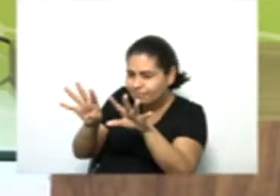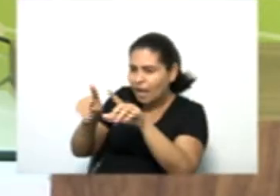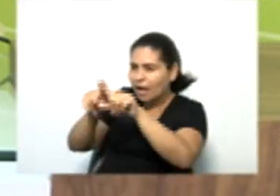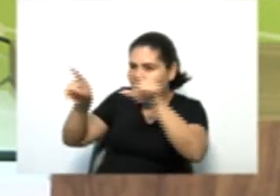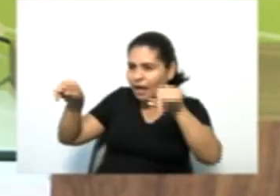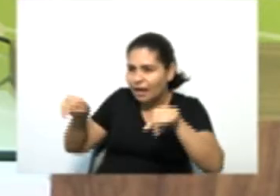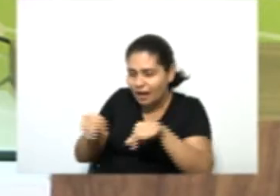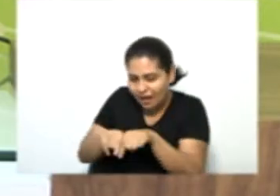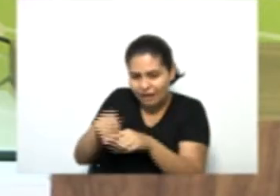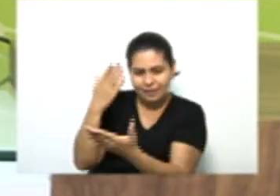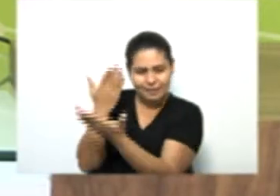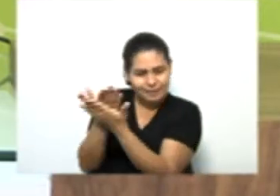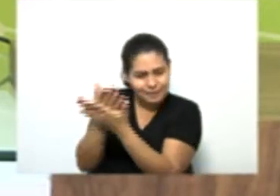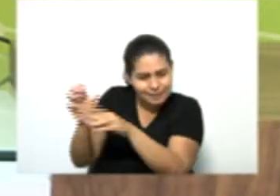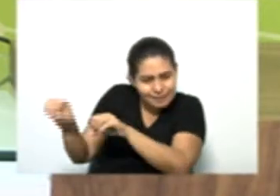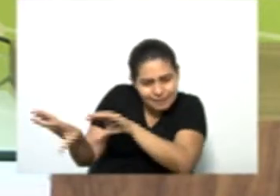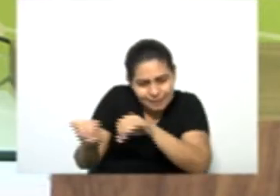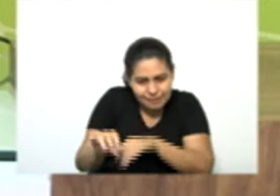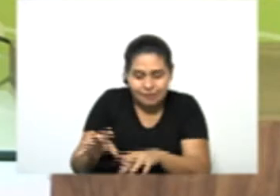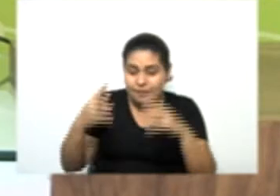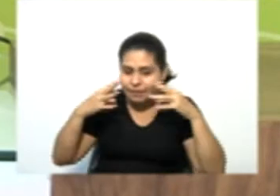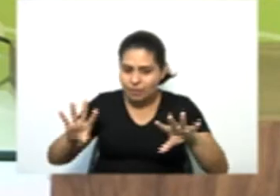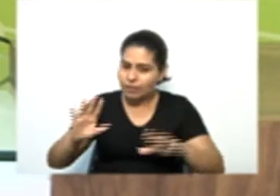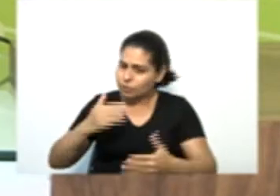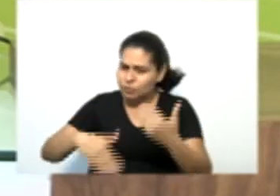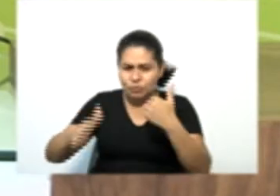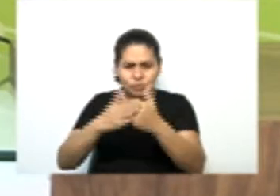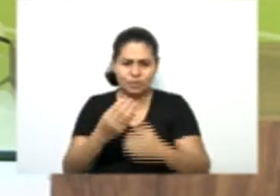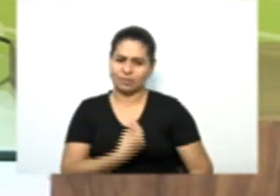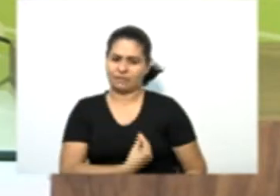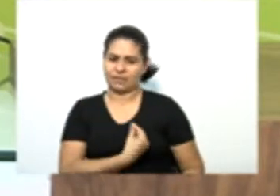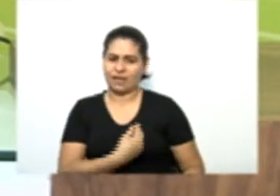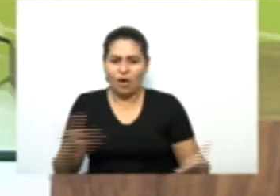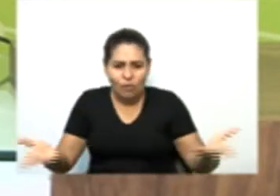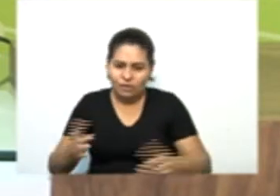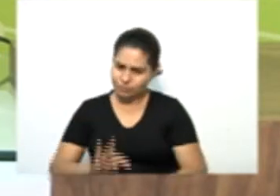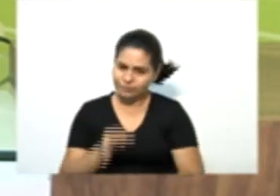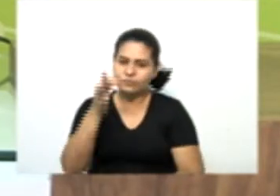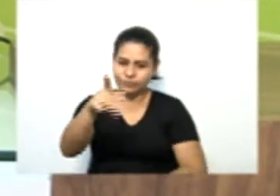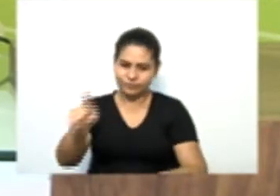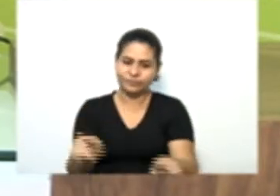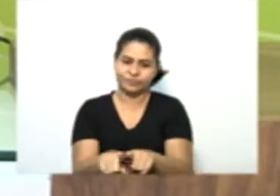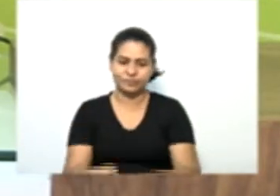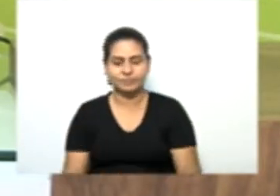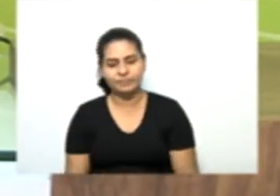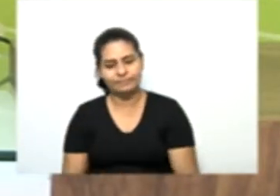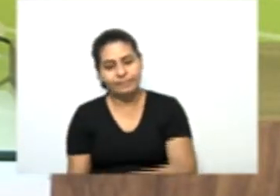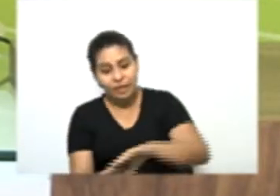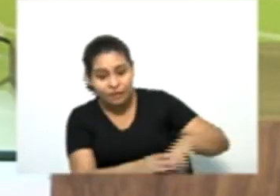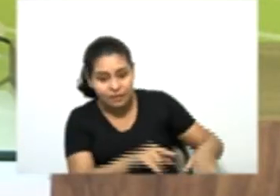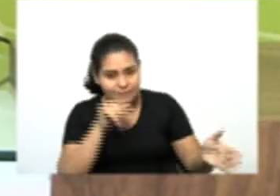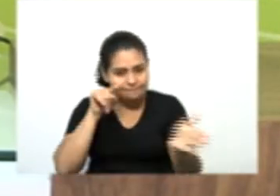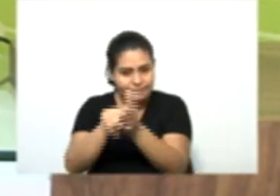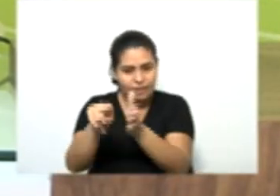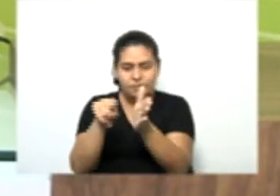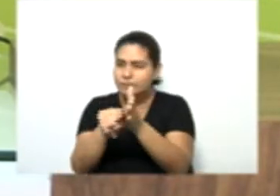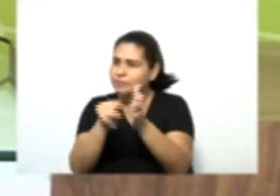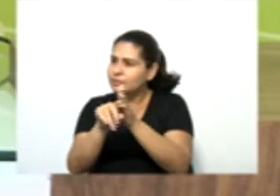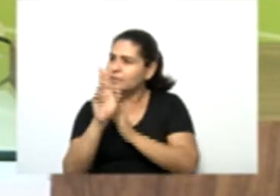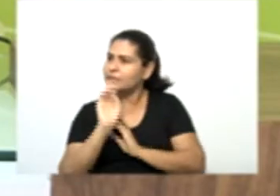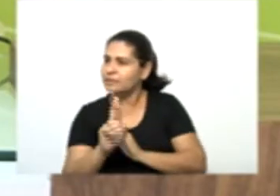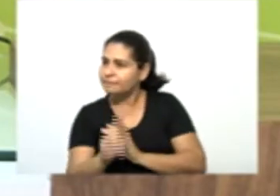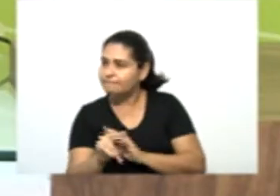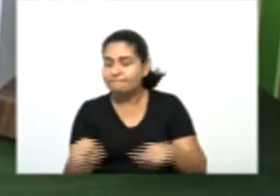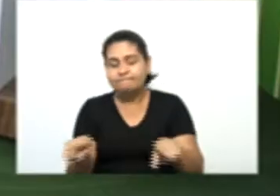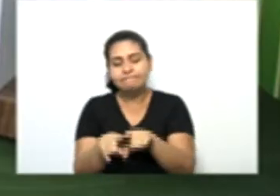ficar atentos, vamos prestar bastante atenção, que isso é para a vida, não é só para agora. Mas vamos lá para os nossos questionários, para o nosso questionário, as respostas aí,